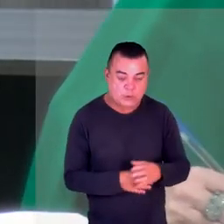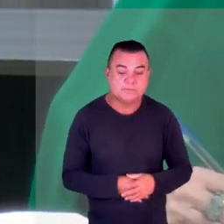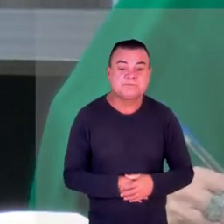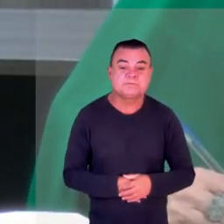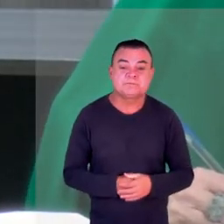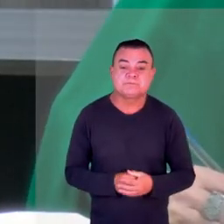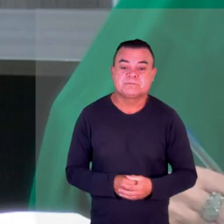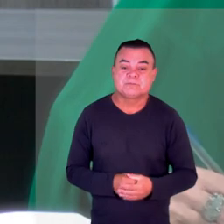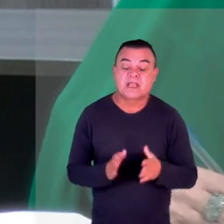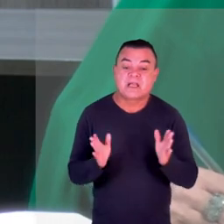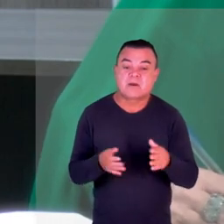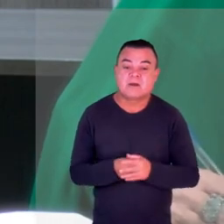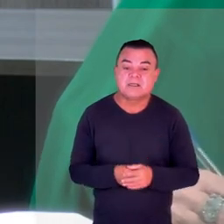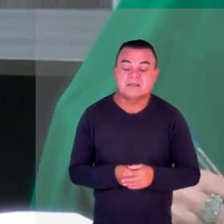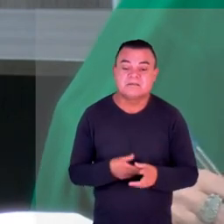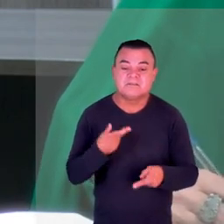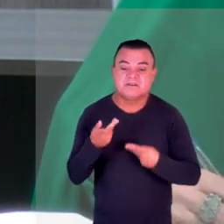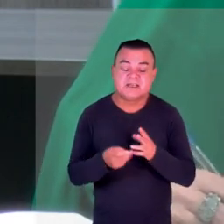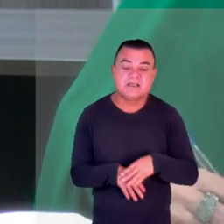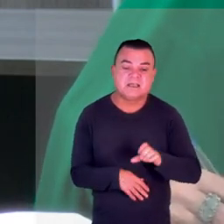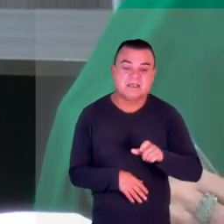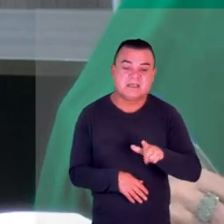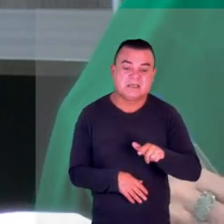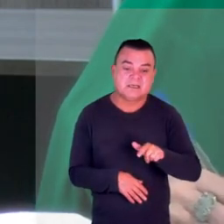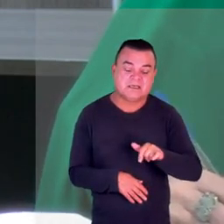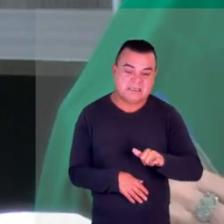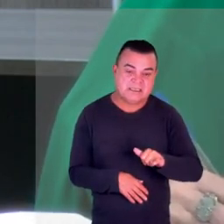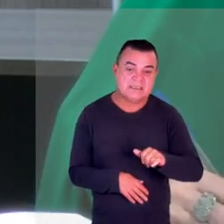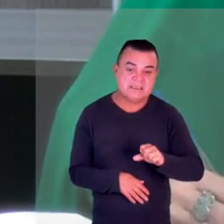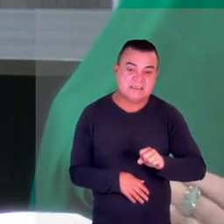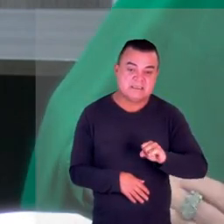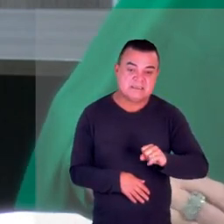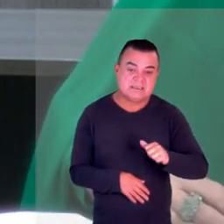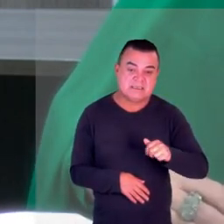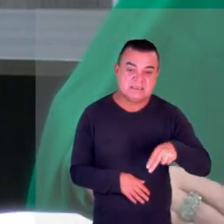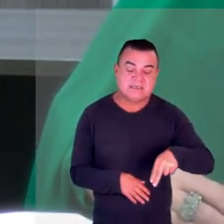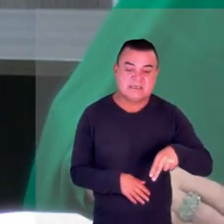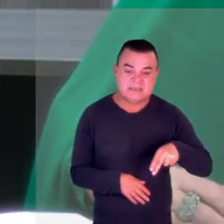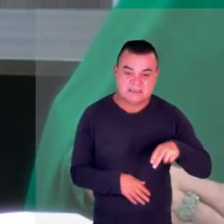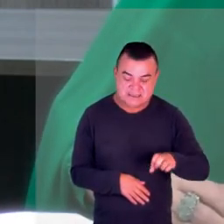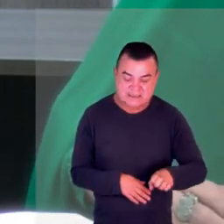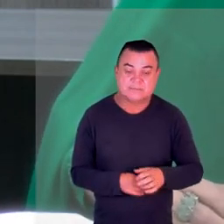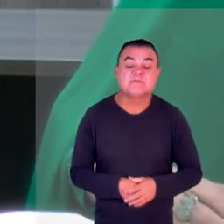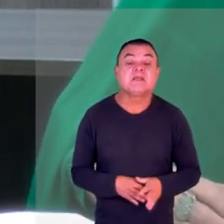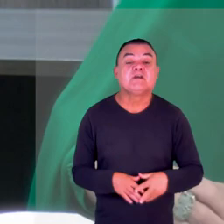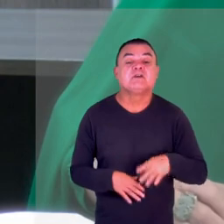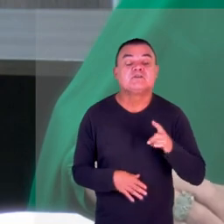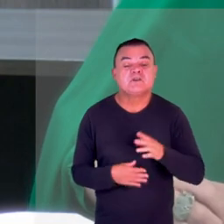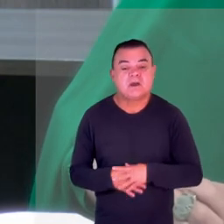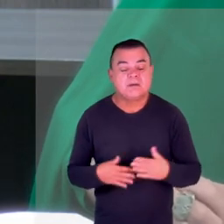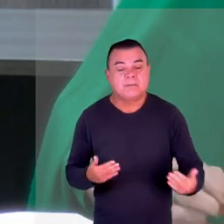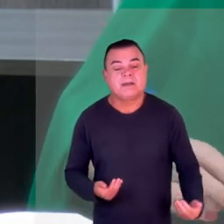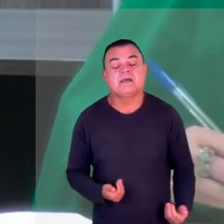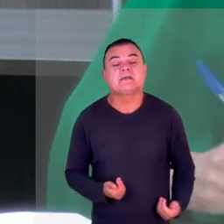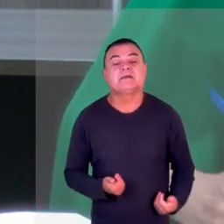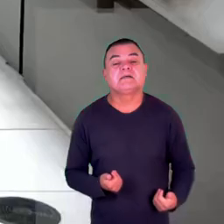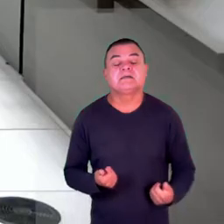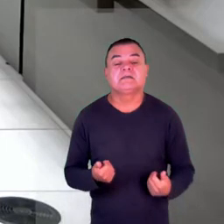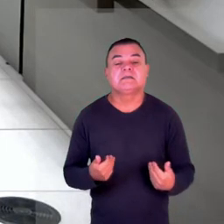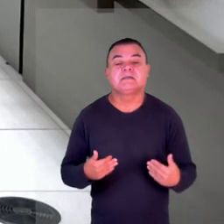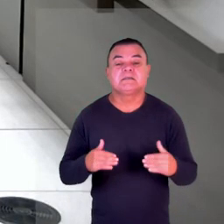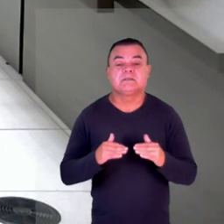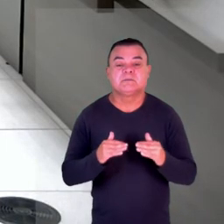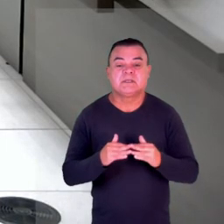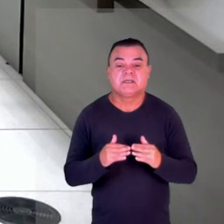Elisiane bom é bem rapidamente só para reforçar aqui que o colega trouxe né Olimpio falou